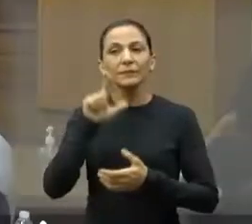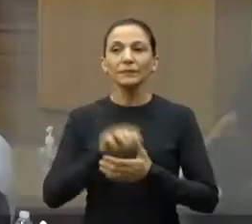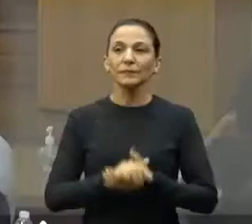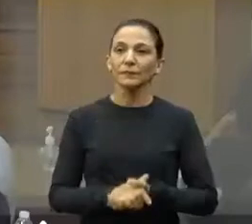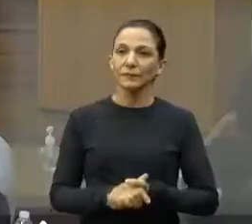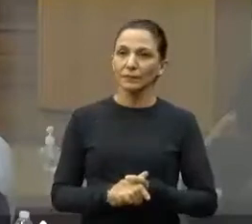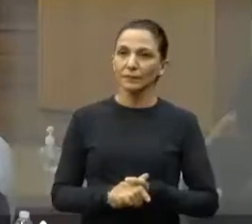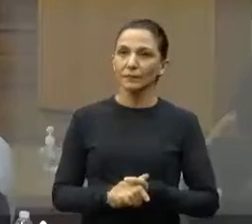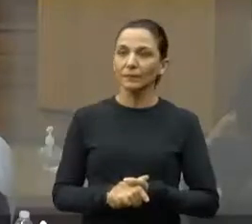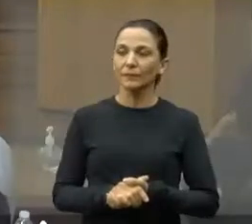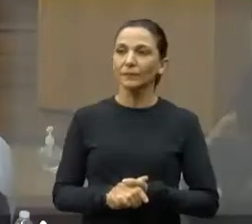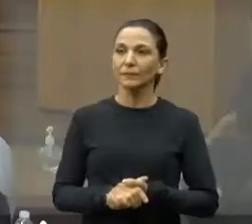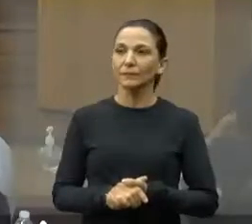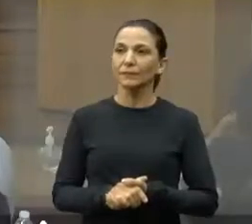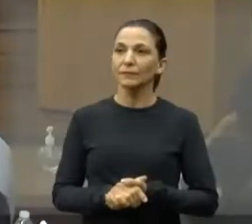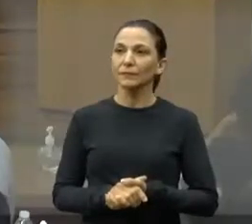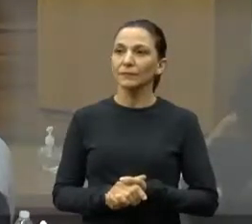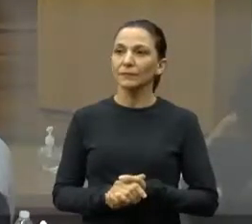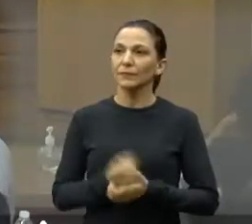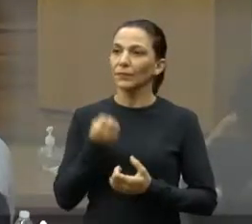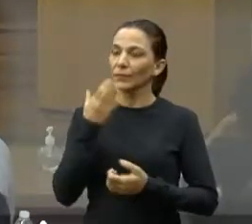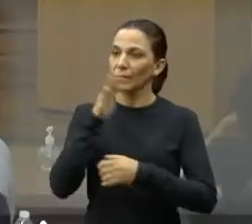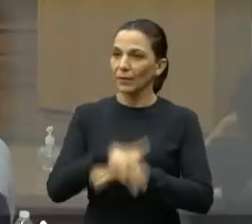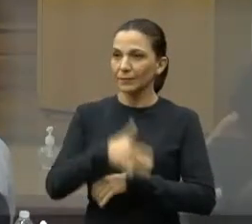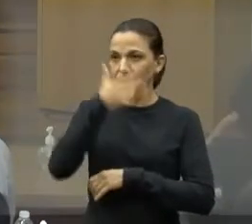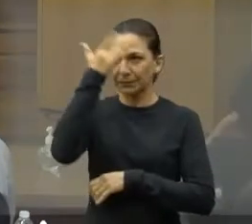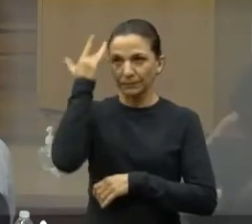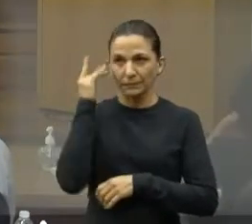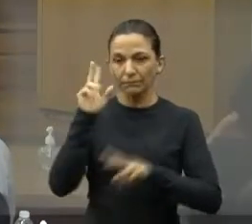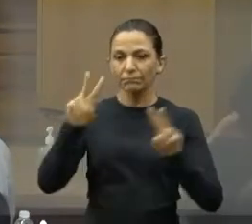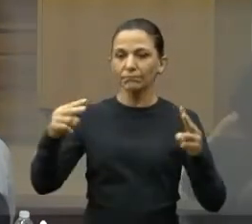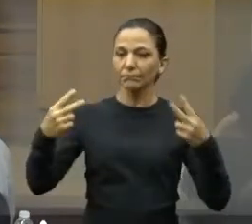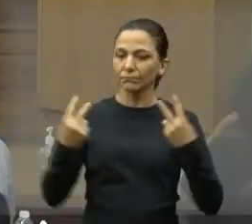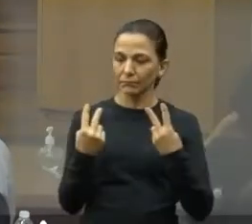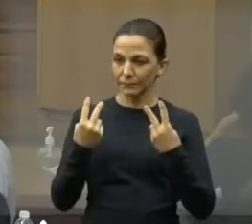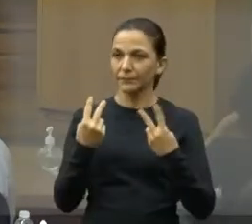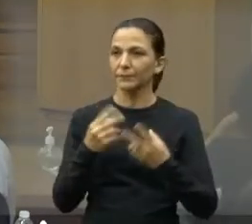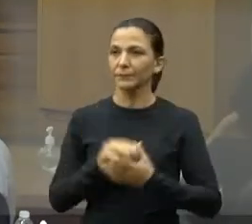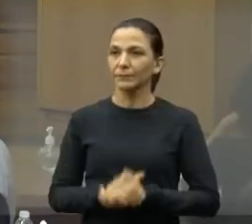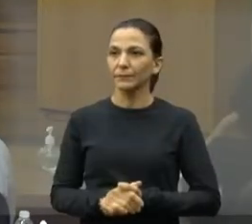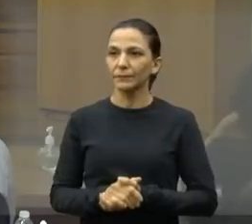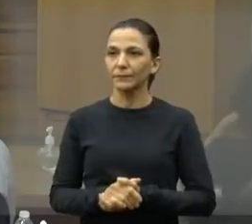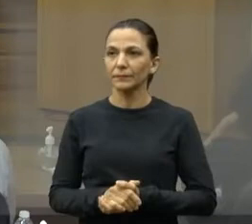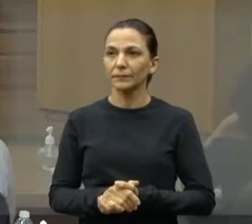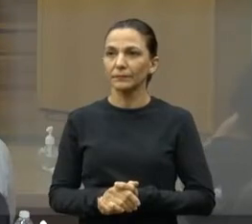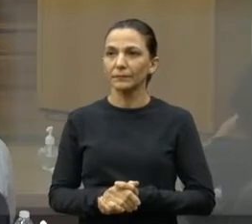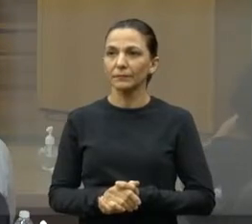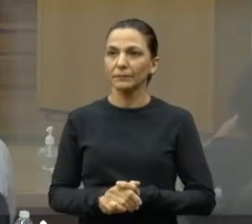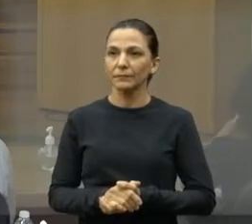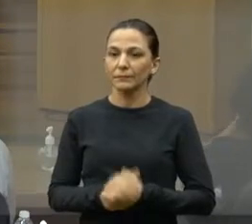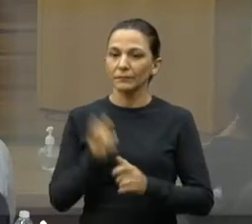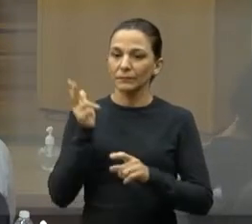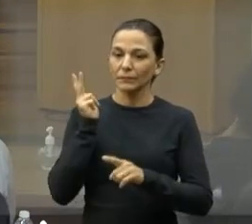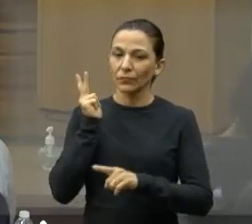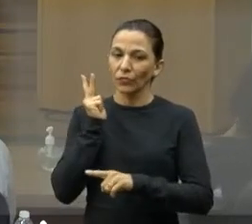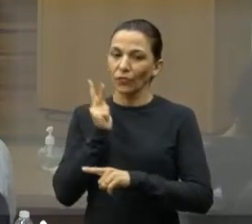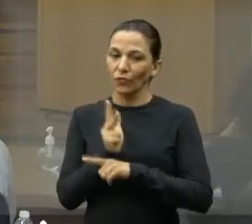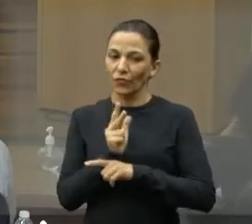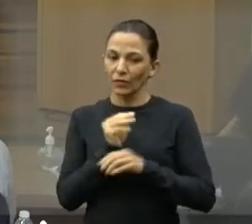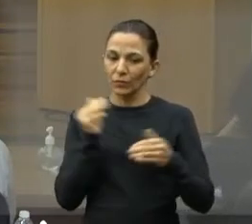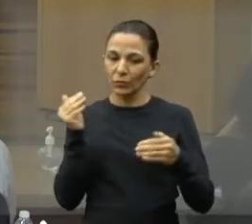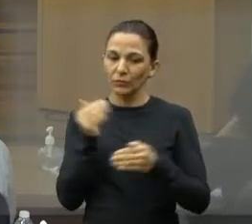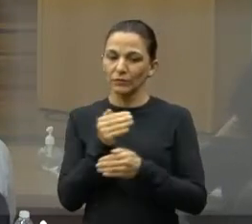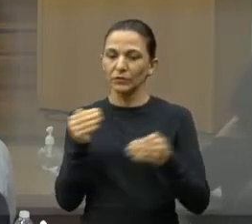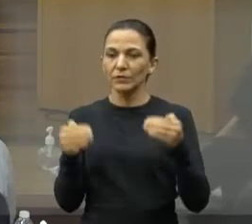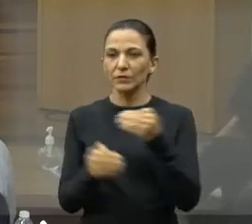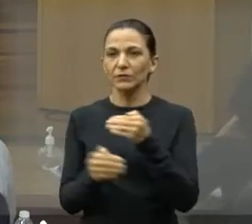Boa tarde, senhor presidente, nobres vereadores, quem nos ouve e nos assiste. Mário, você tem um vídeo aí, um slide meu, por